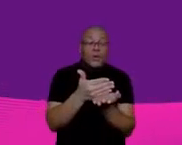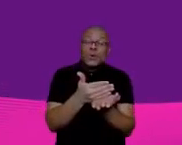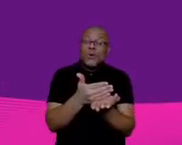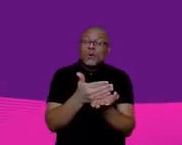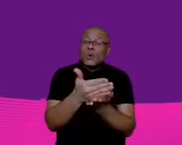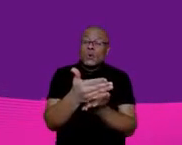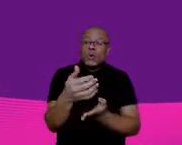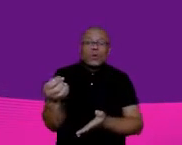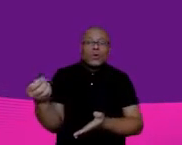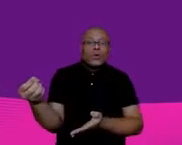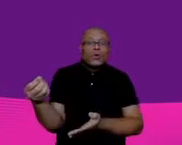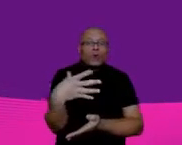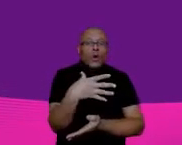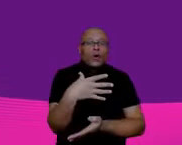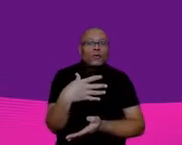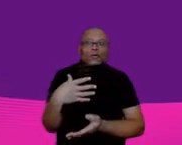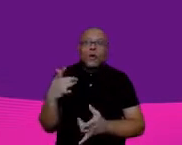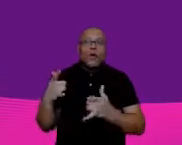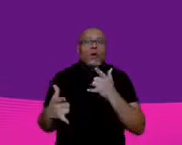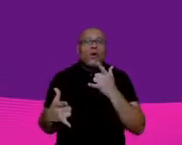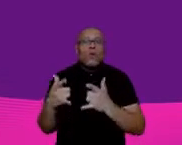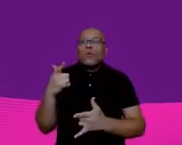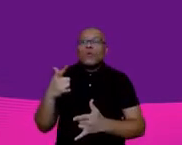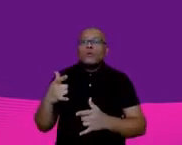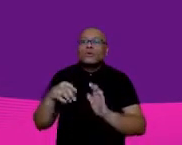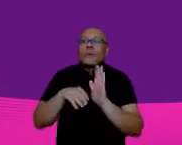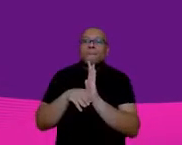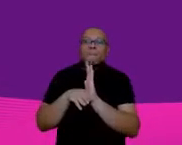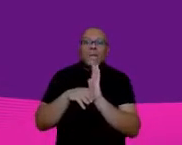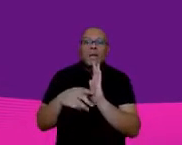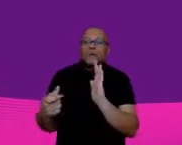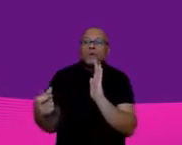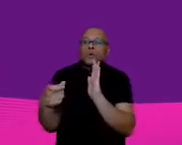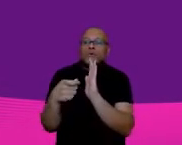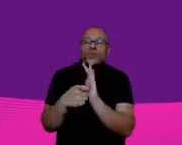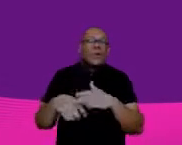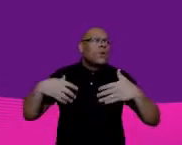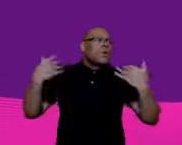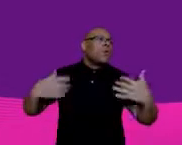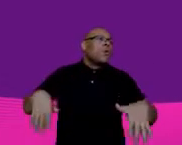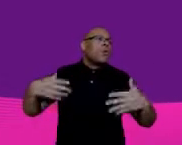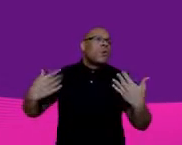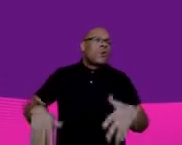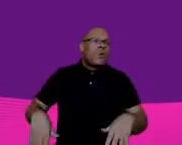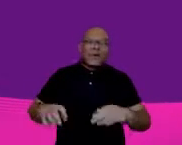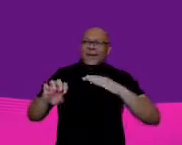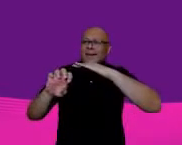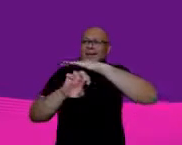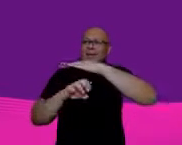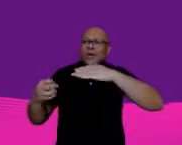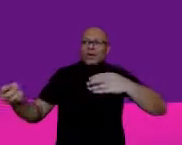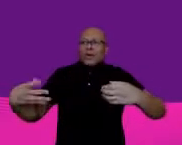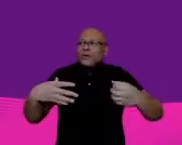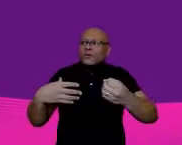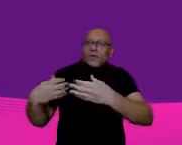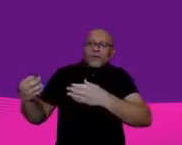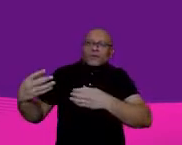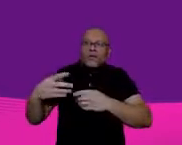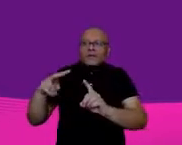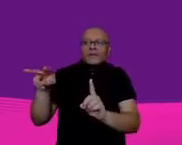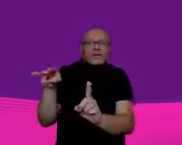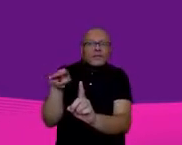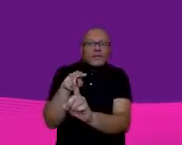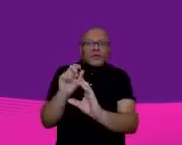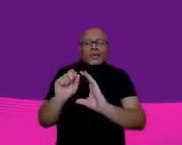sistemas robóticos, novos softwares incríveis, novas empresas trazendo diferentes aspectos. Isso tudo